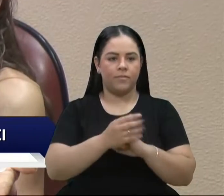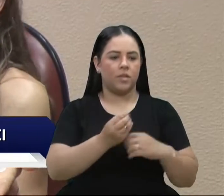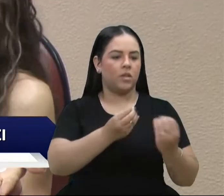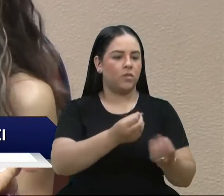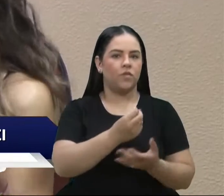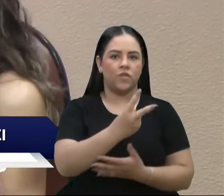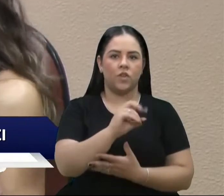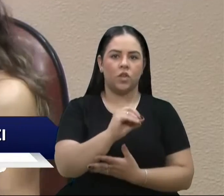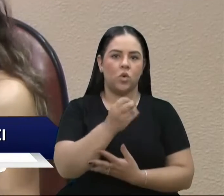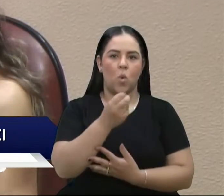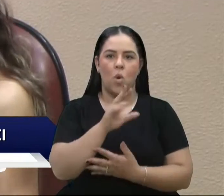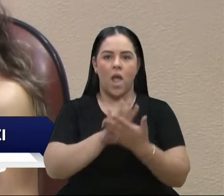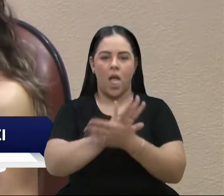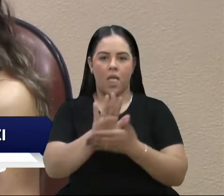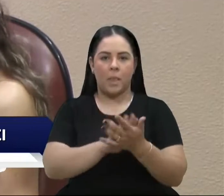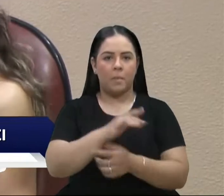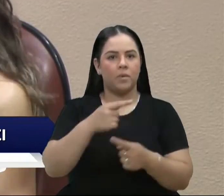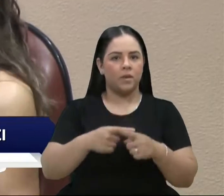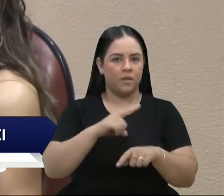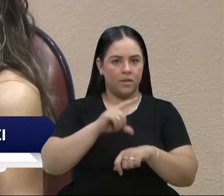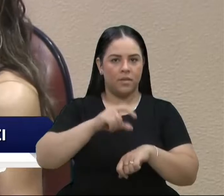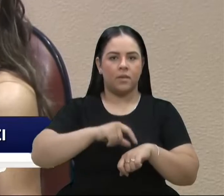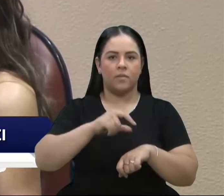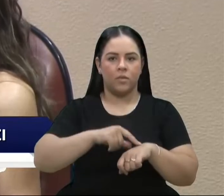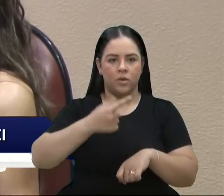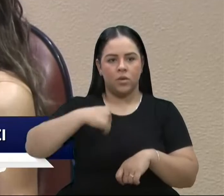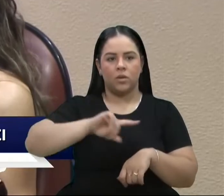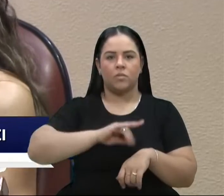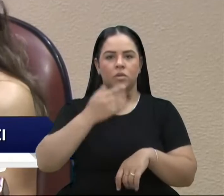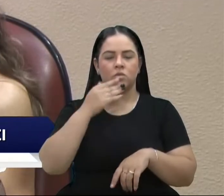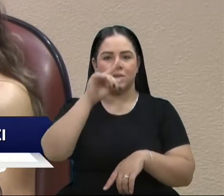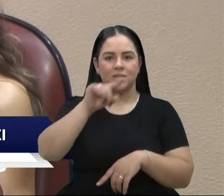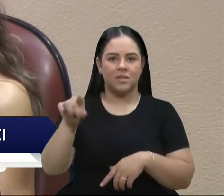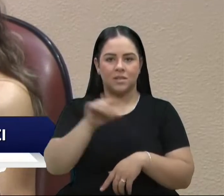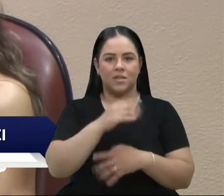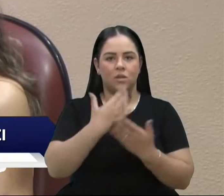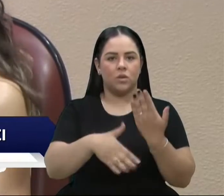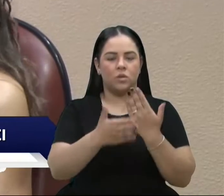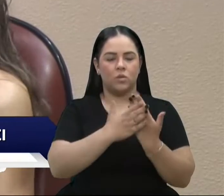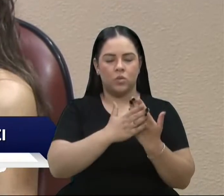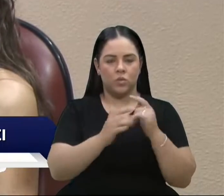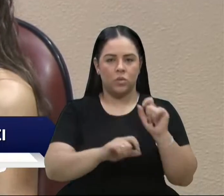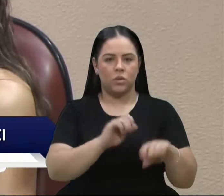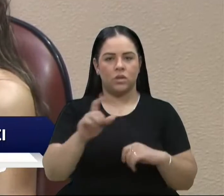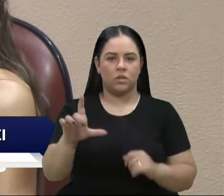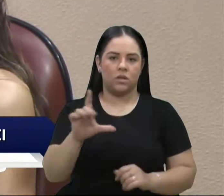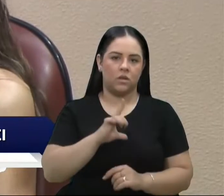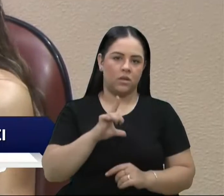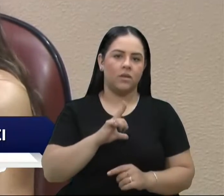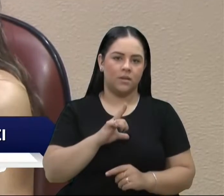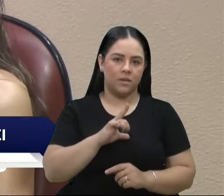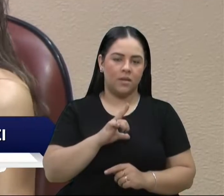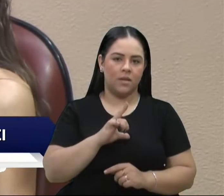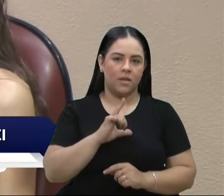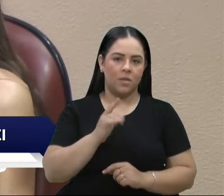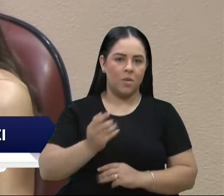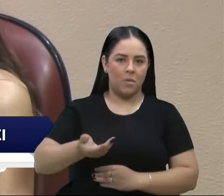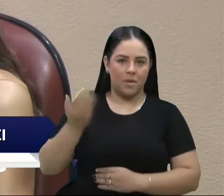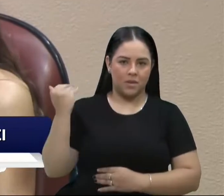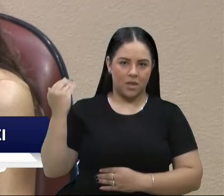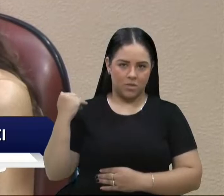nenhuma, porque tiveram períodos que a gente pediu para cancelar totalmente as agendas, que foi quando a pandemia